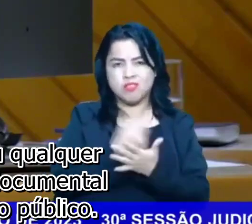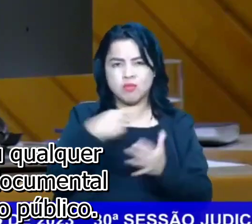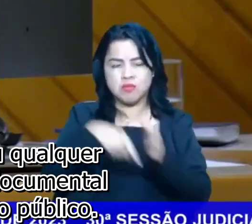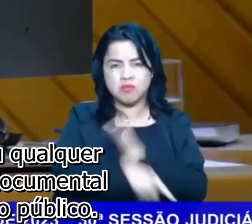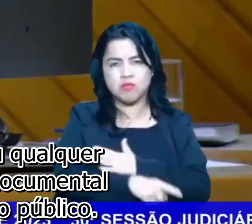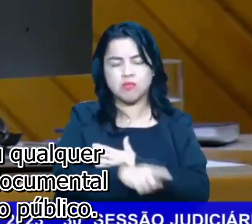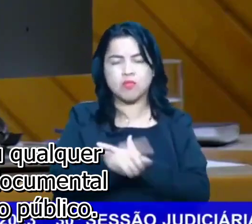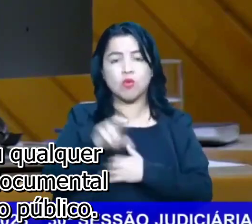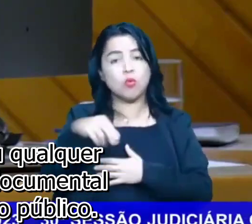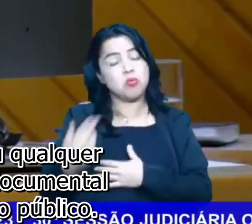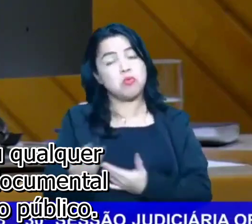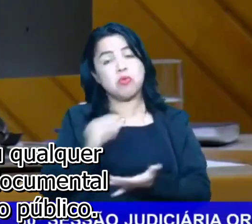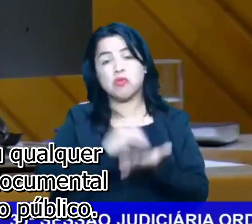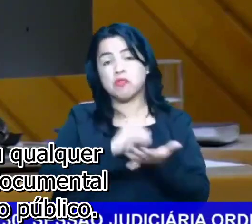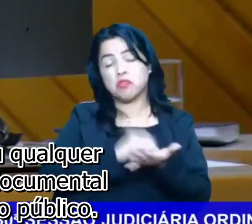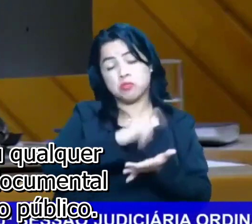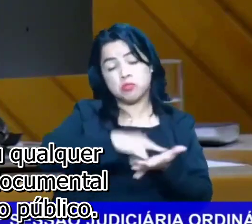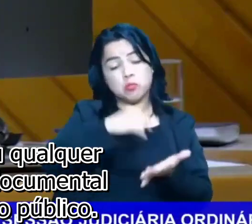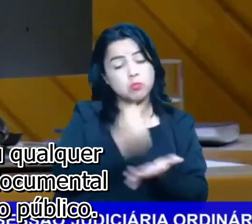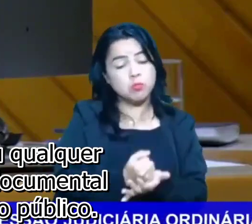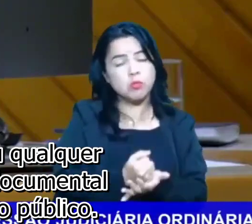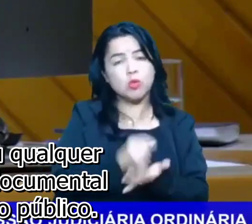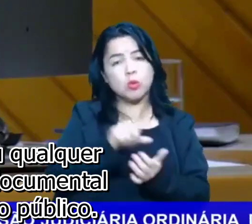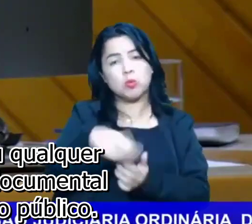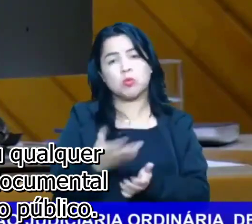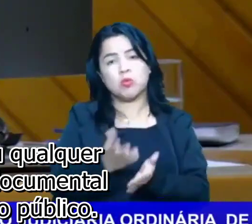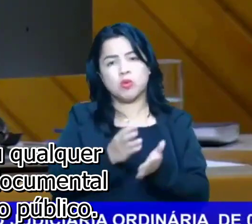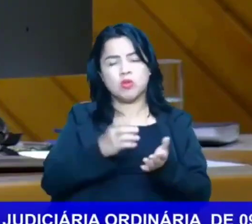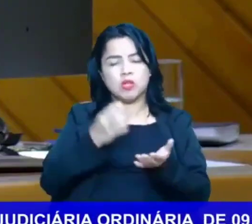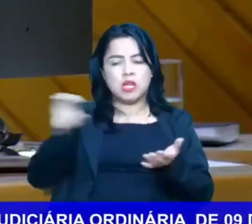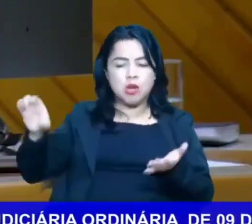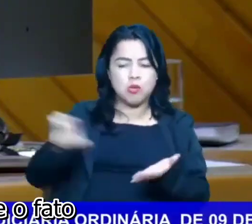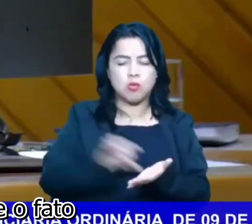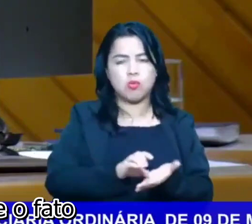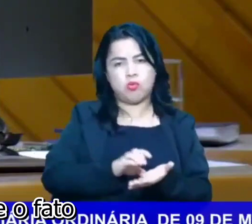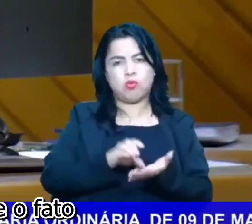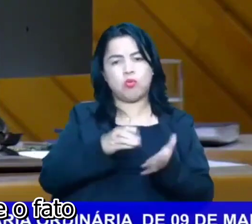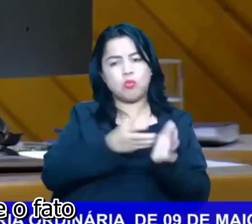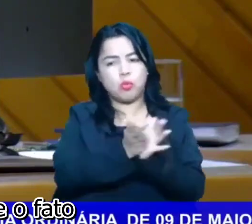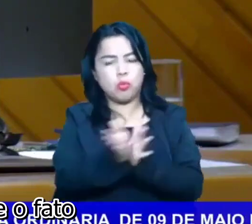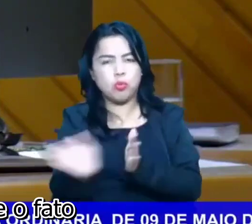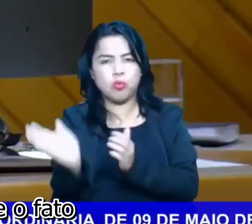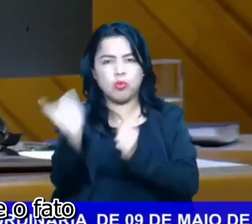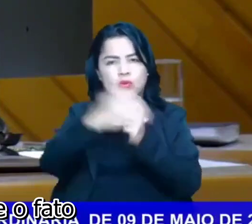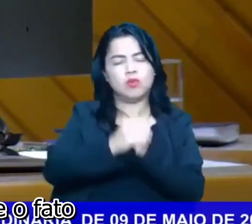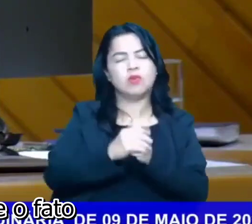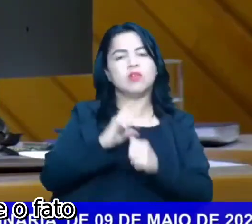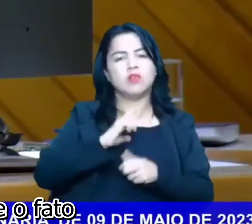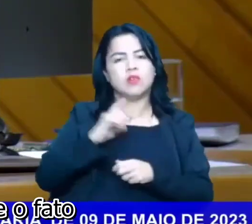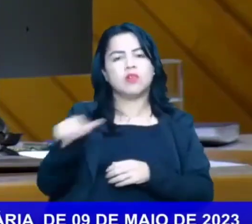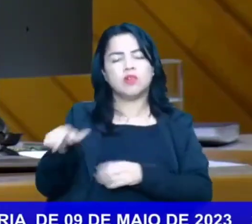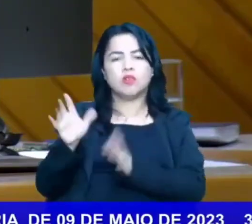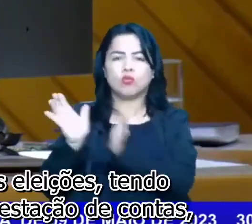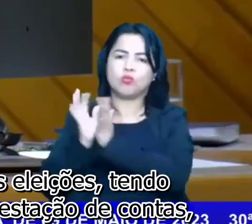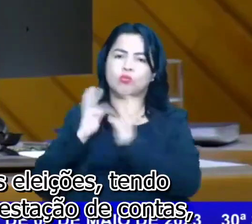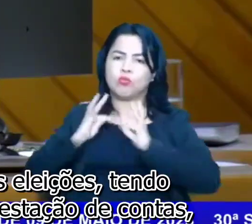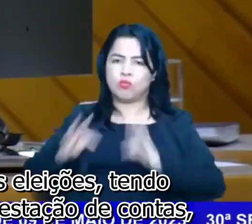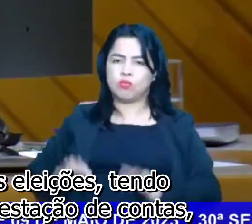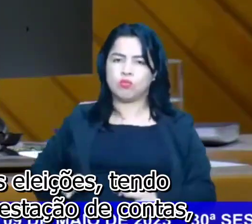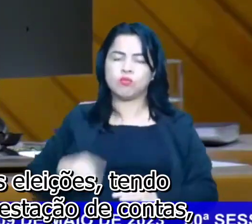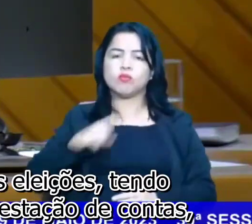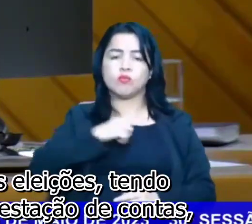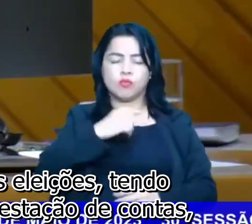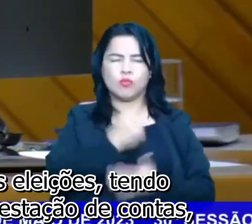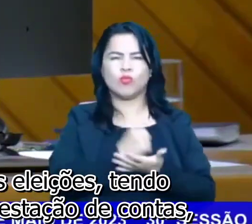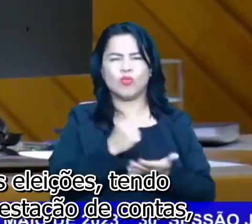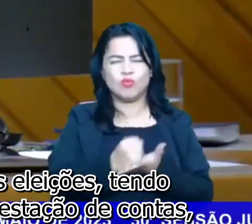inconsistência documental ou desvio de finalidade na utilização do recurso público. Conquanto tenha argumentado o parquê que o fato de a contratação ter